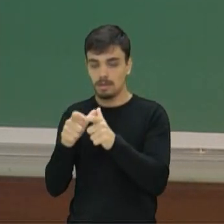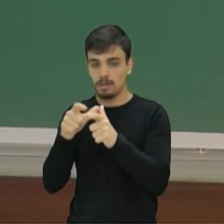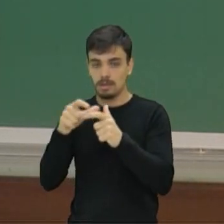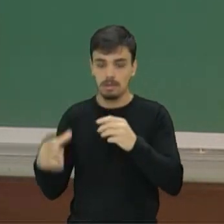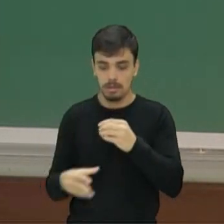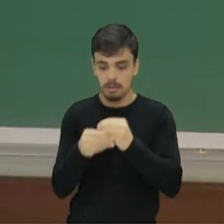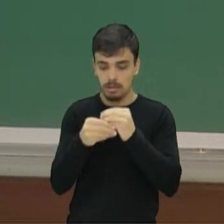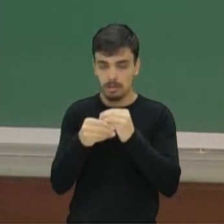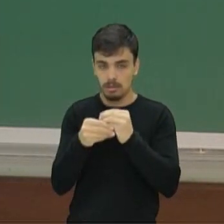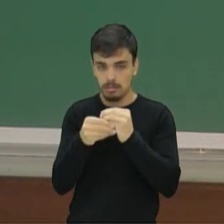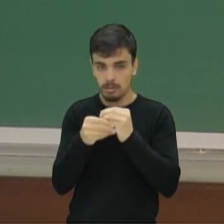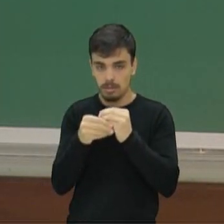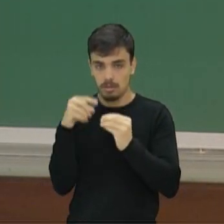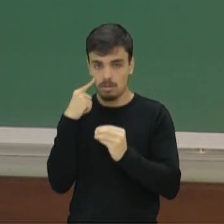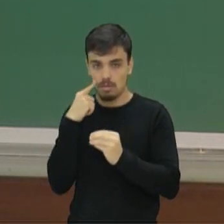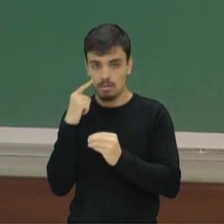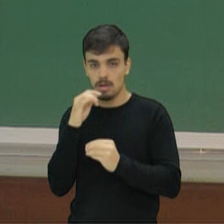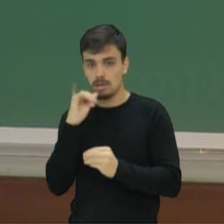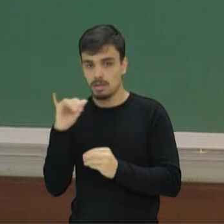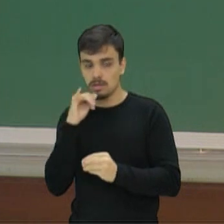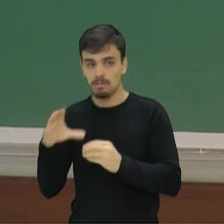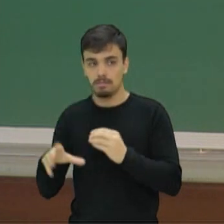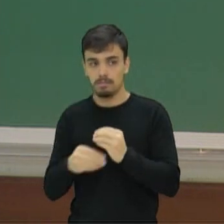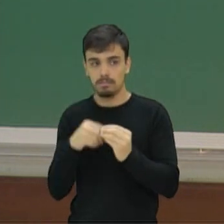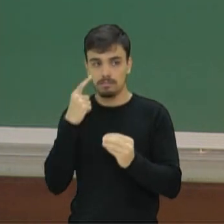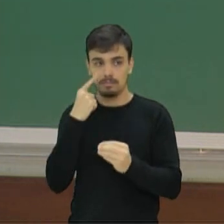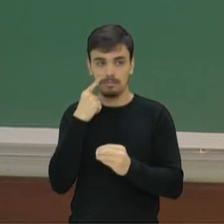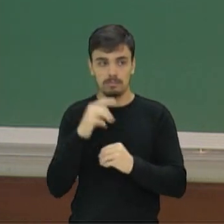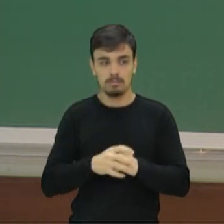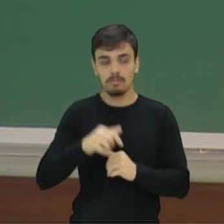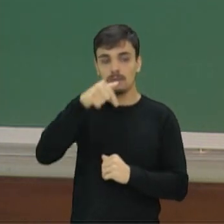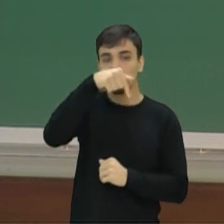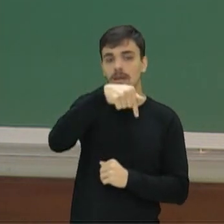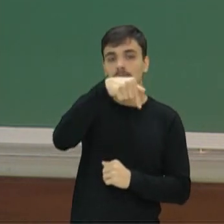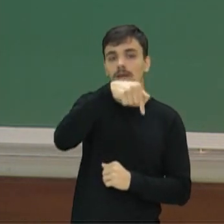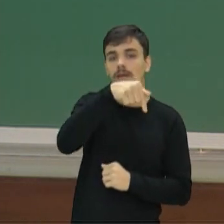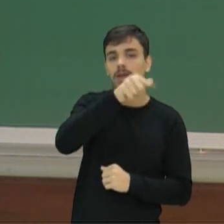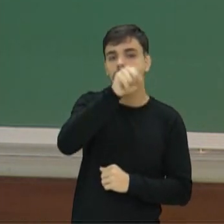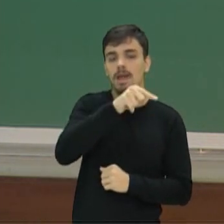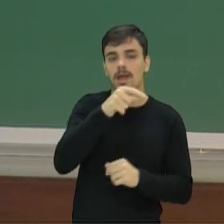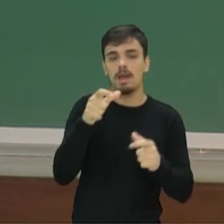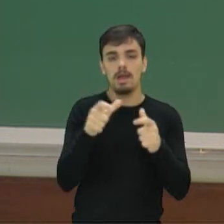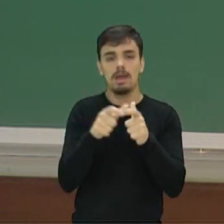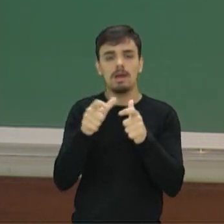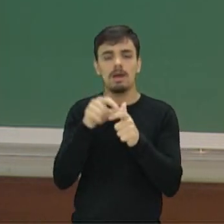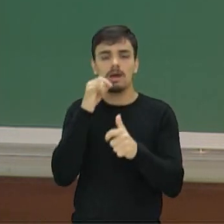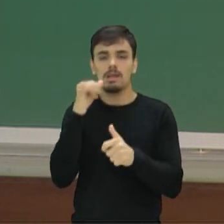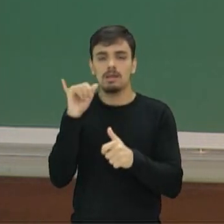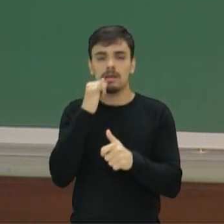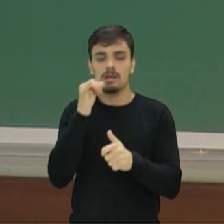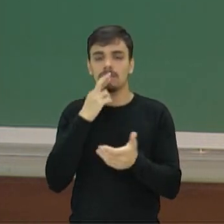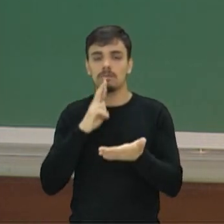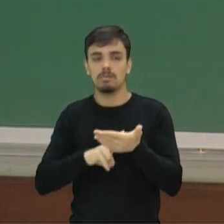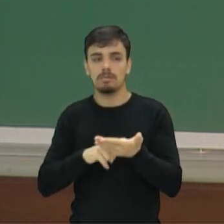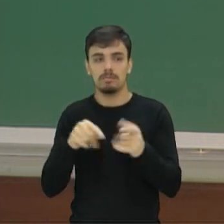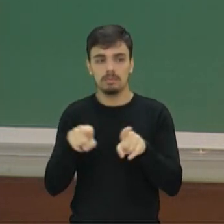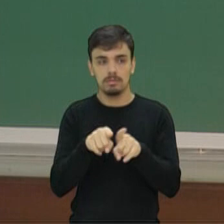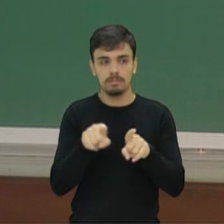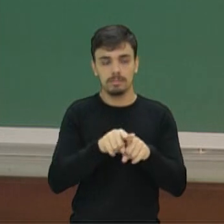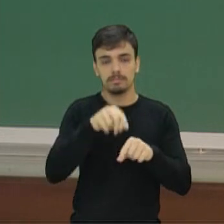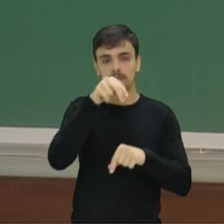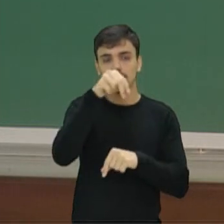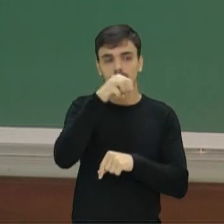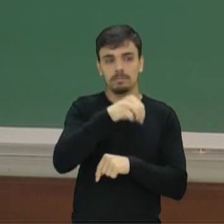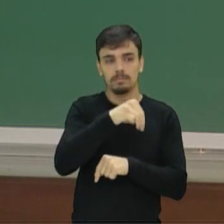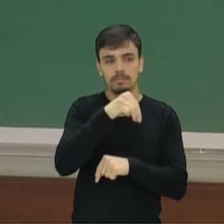tome cuidado. Então, este Q é a carga resultante. O N é o número de elétrons a mais ou